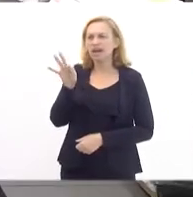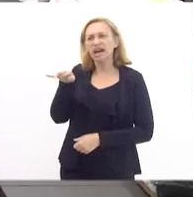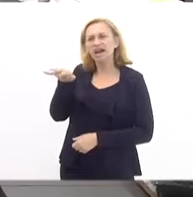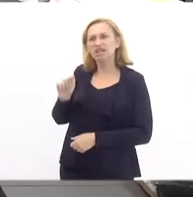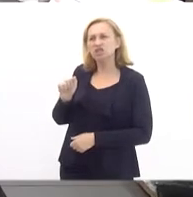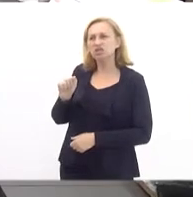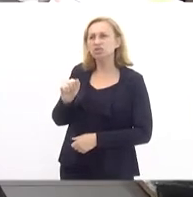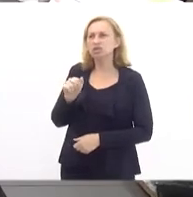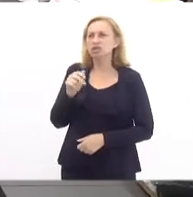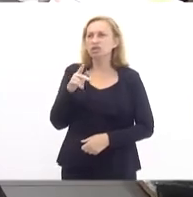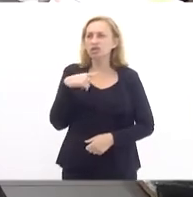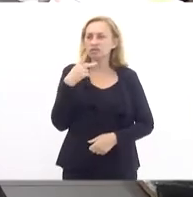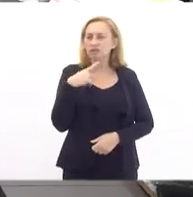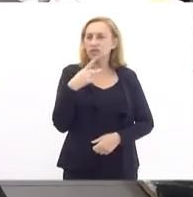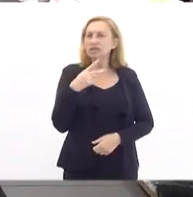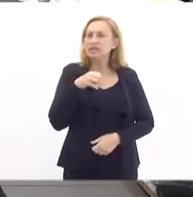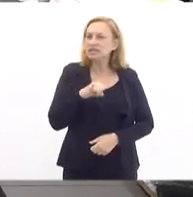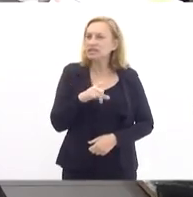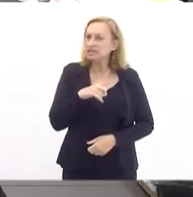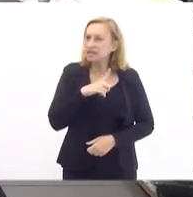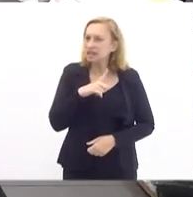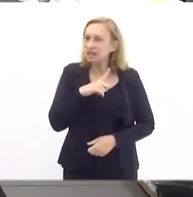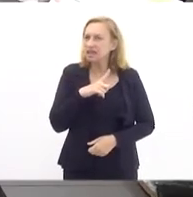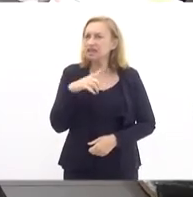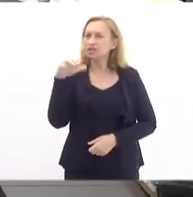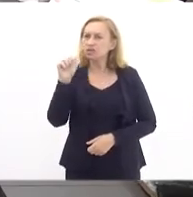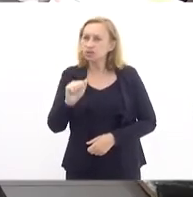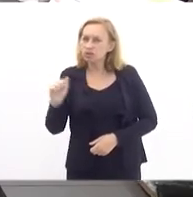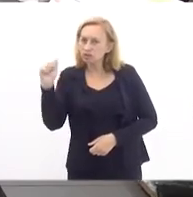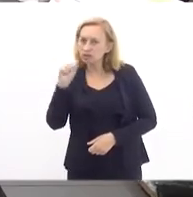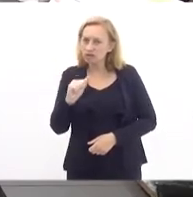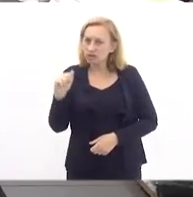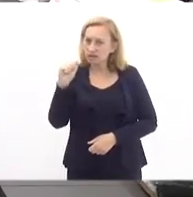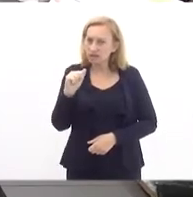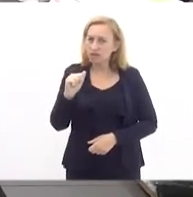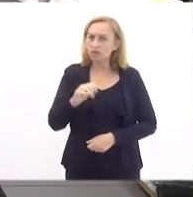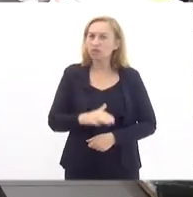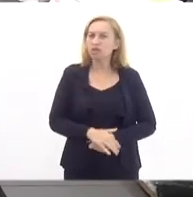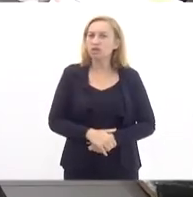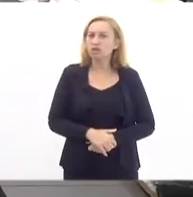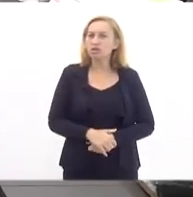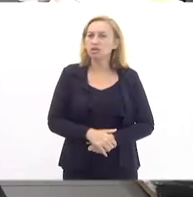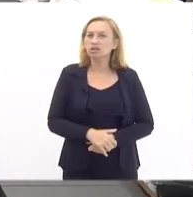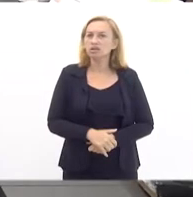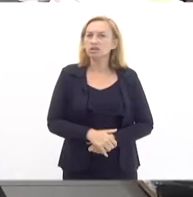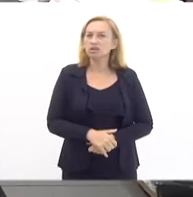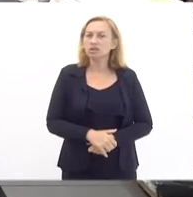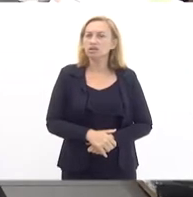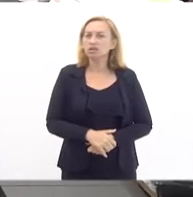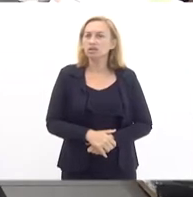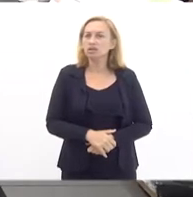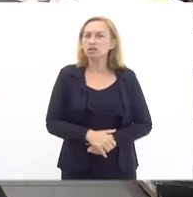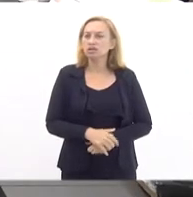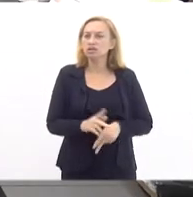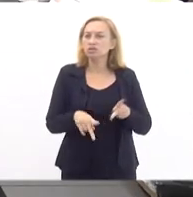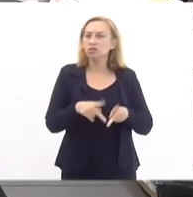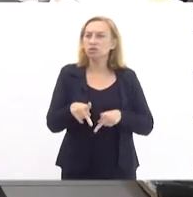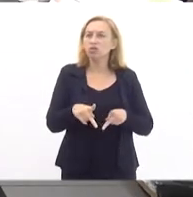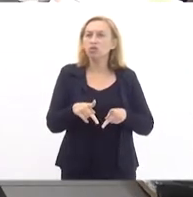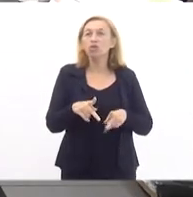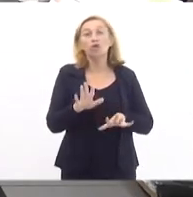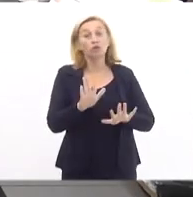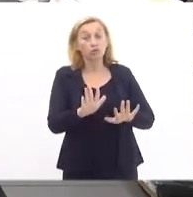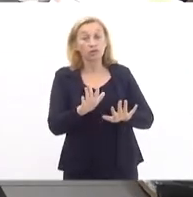que ela perguntou é se existe alguma associação de Passarinho. Eu queria até esclarecer a Rejane, o que existe